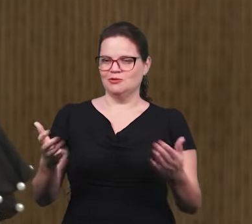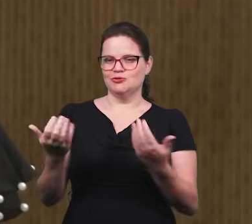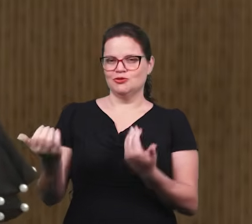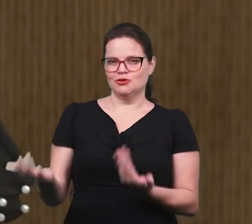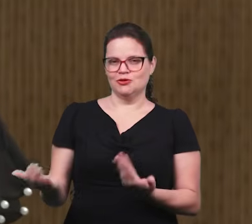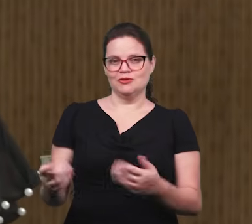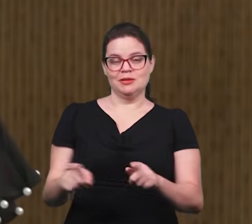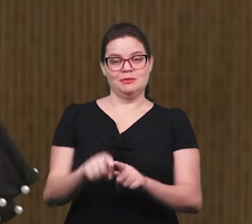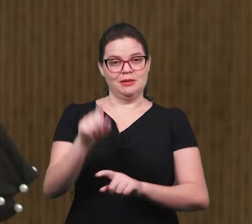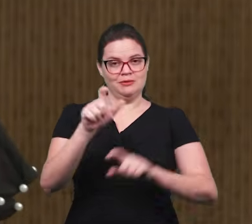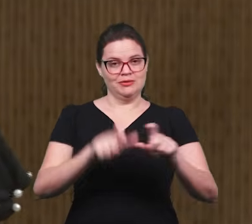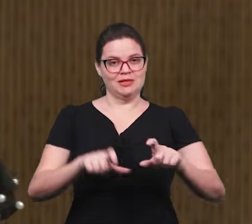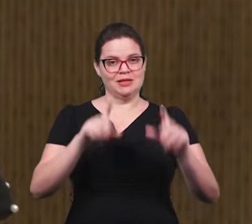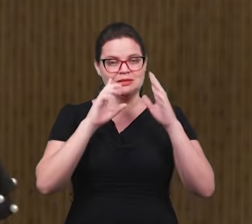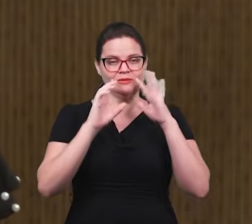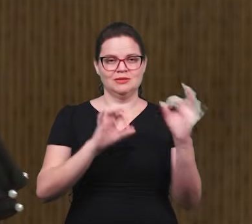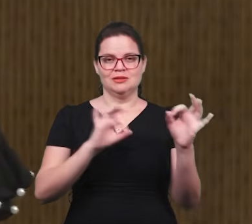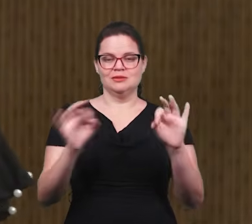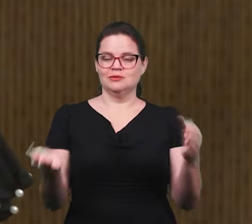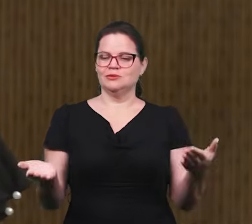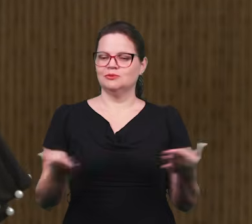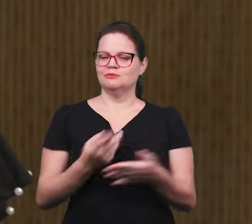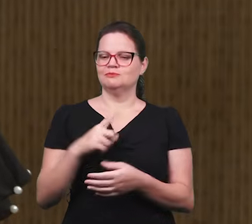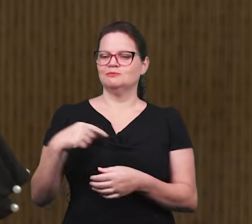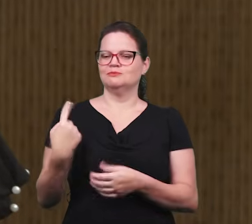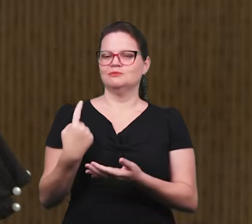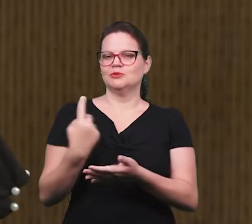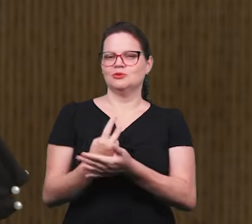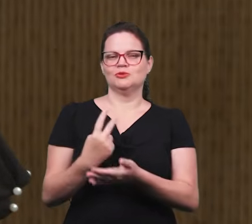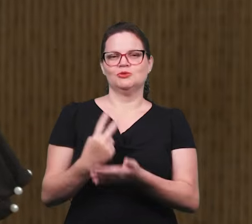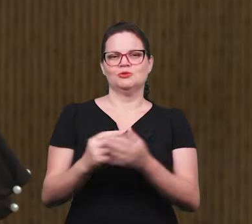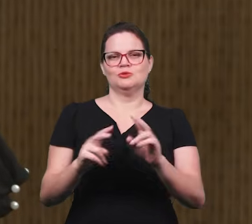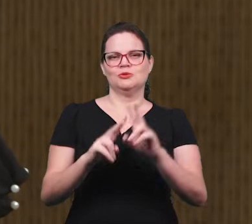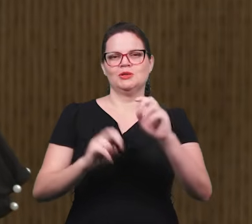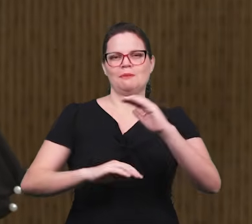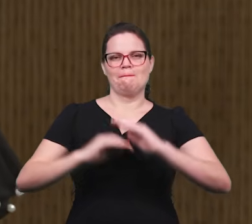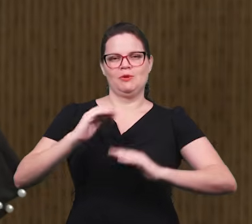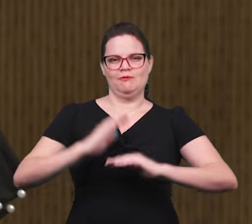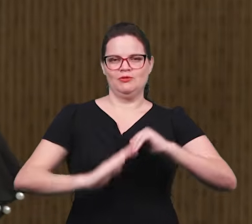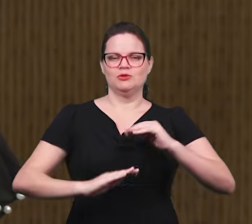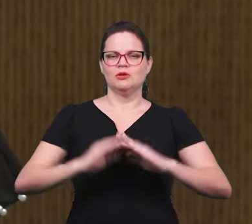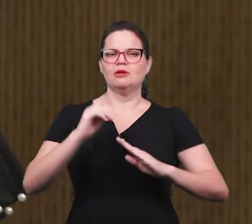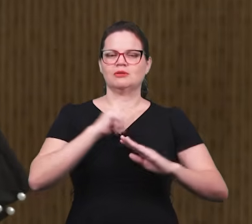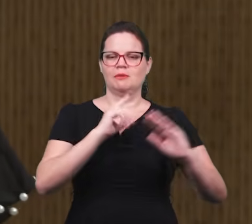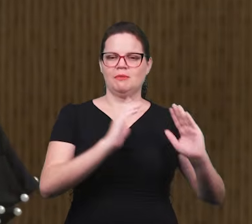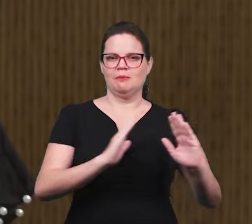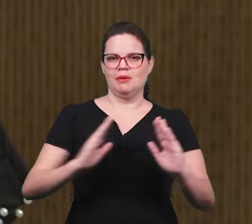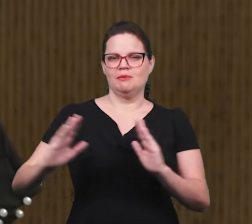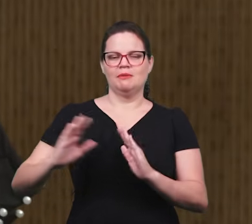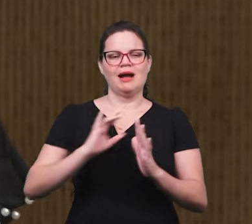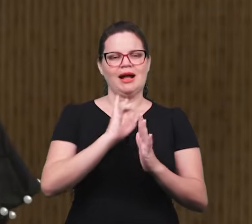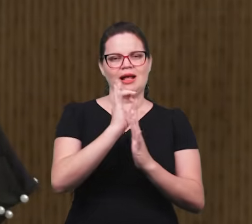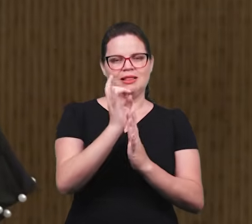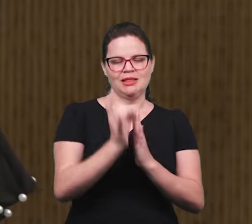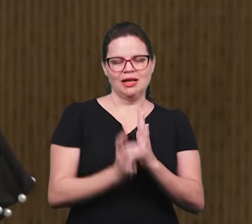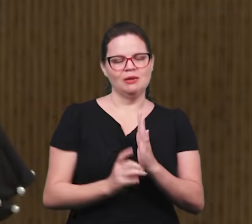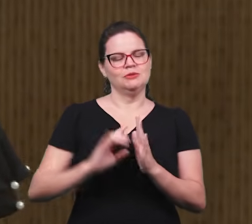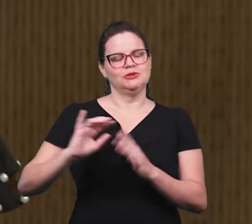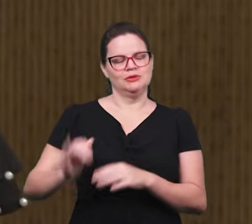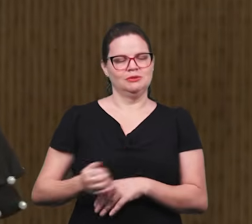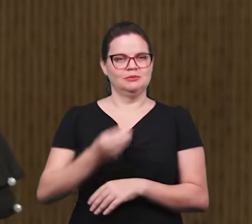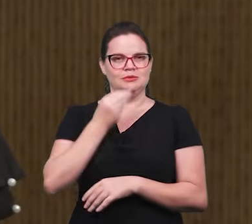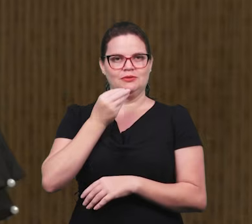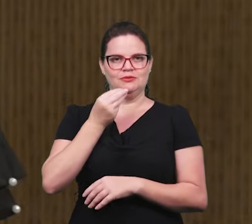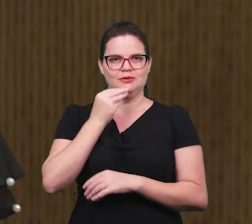que nos assistem. Hoje nós continuamos falando sobre as carreiras, nós estamos nessa série e tem sido muito proveitoso, inclusive. A gente